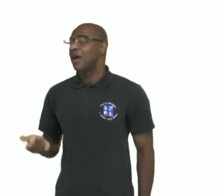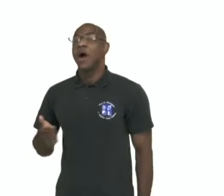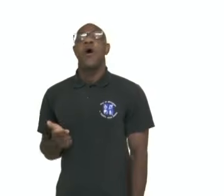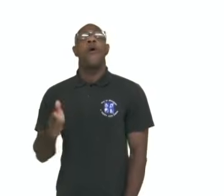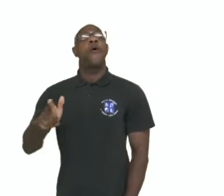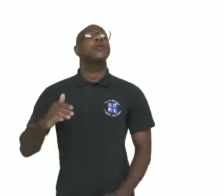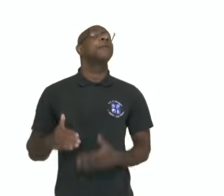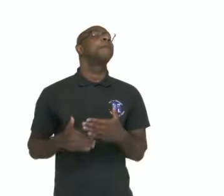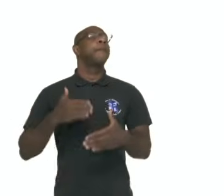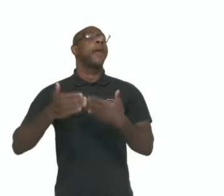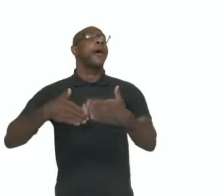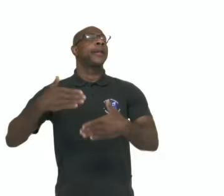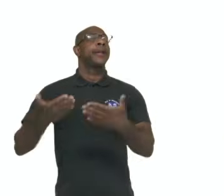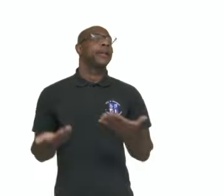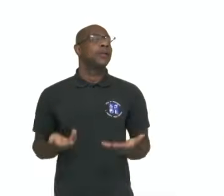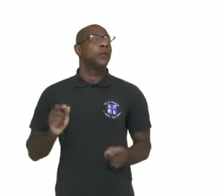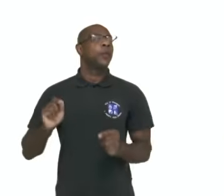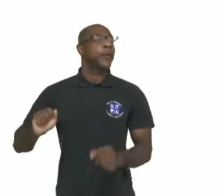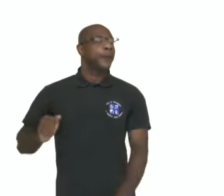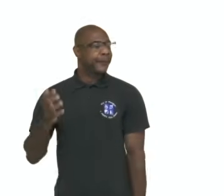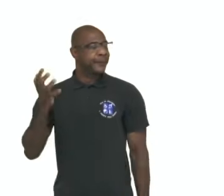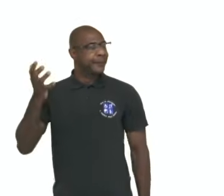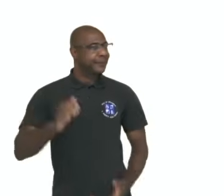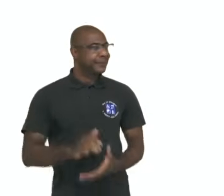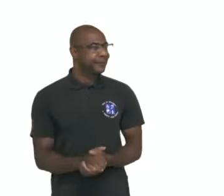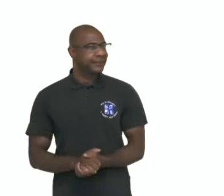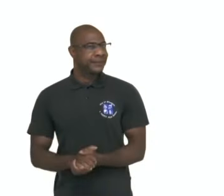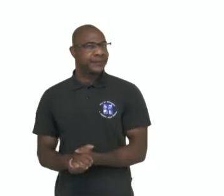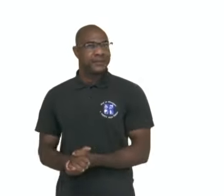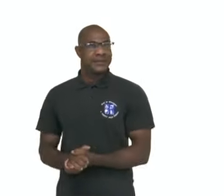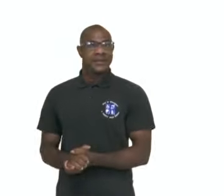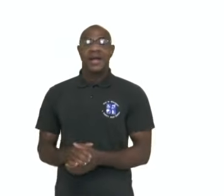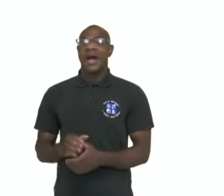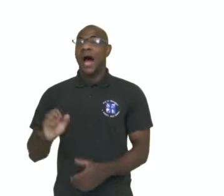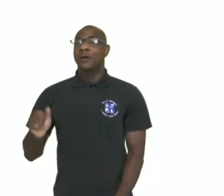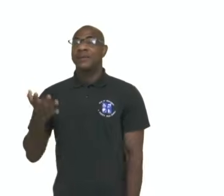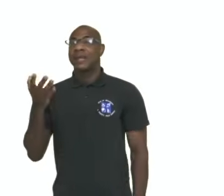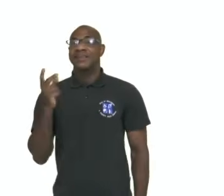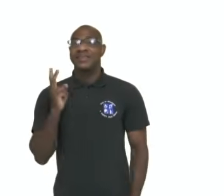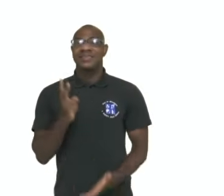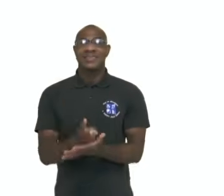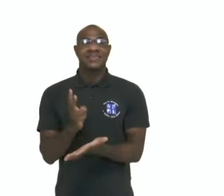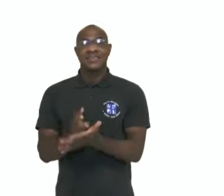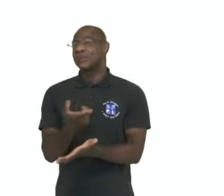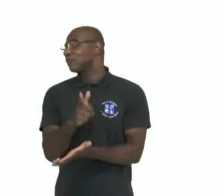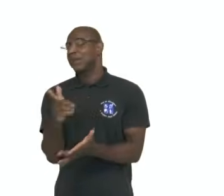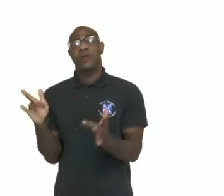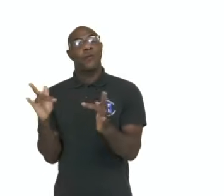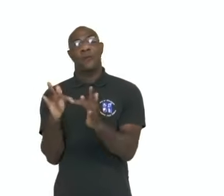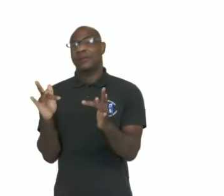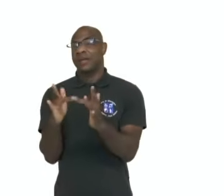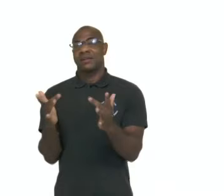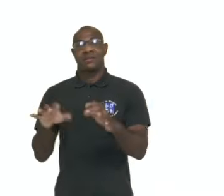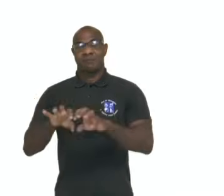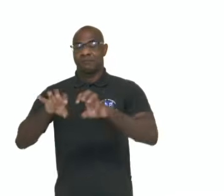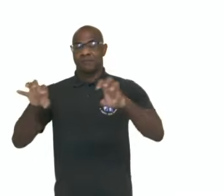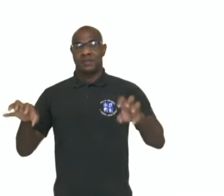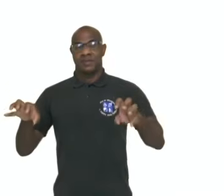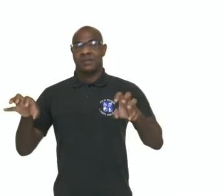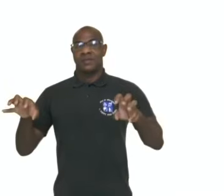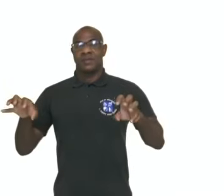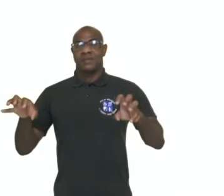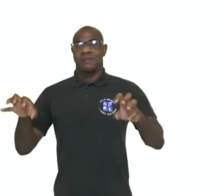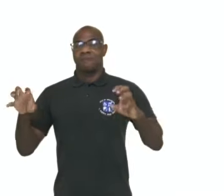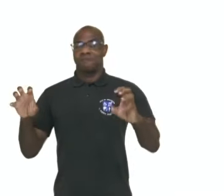de eletrização, só que esse é por indução. Ocorre sem que haja contato direto. Não precisa ter o